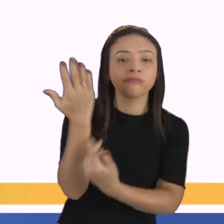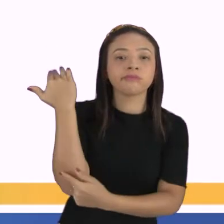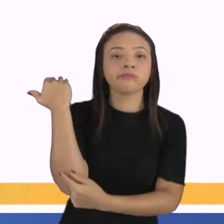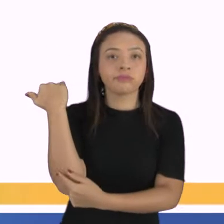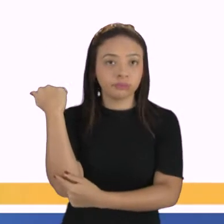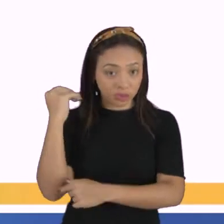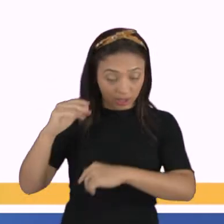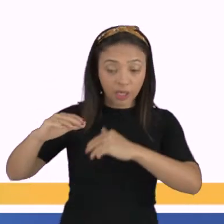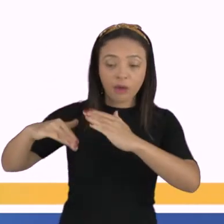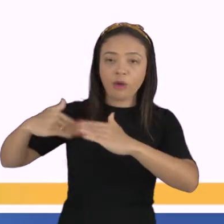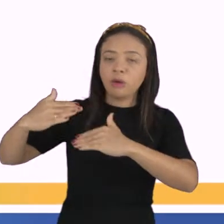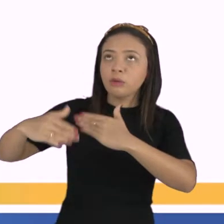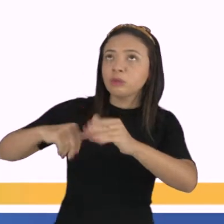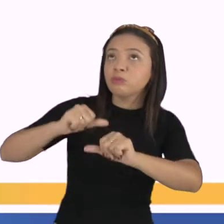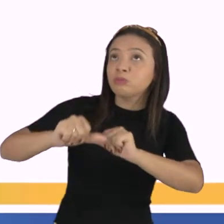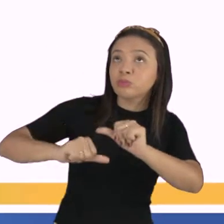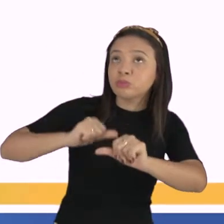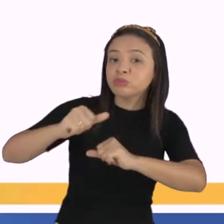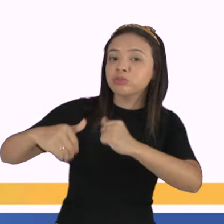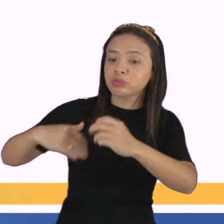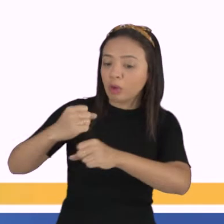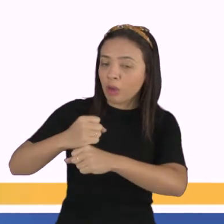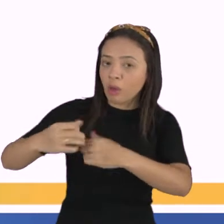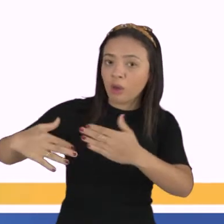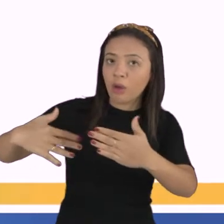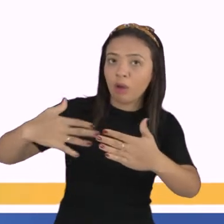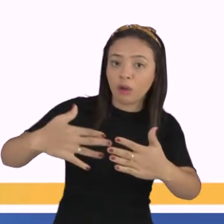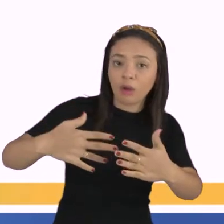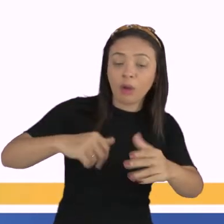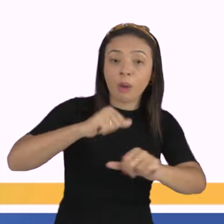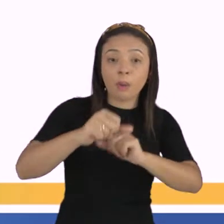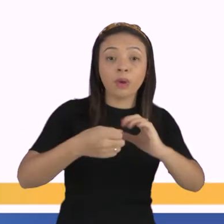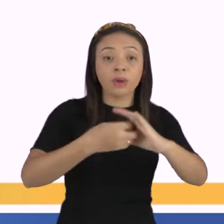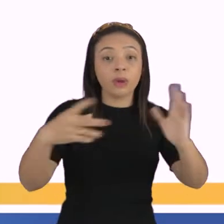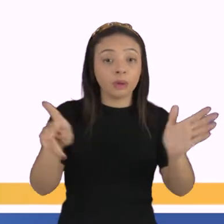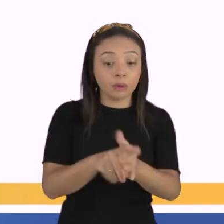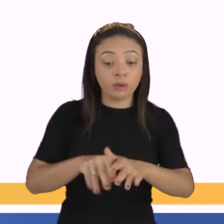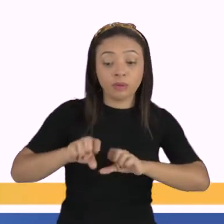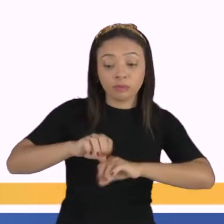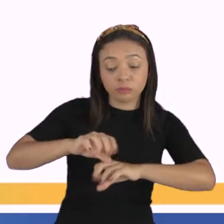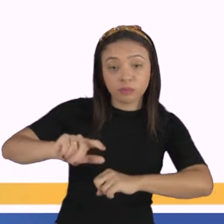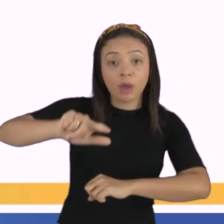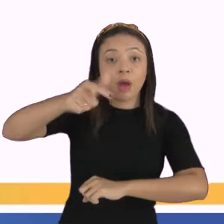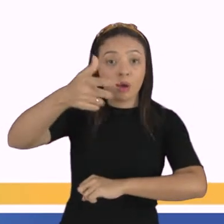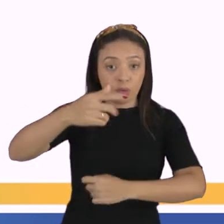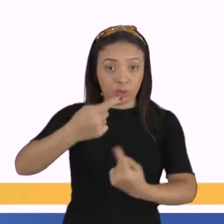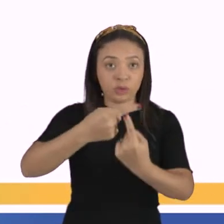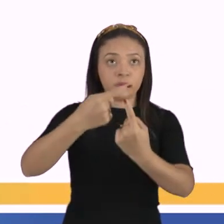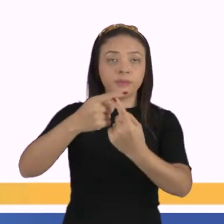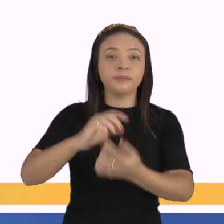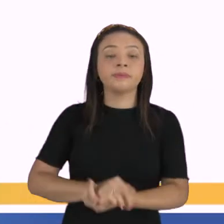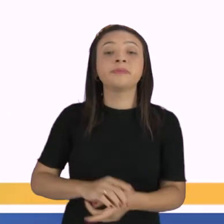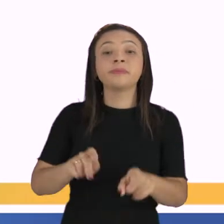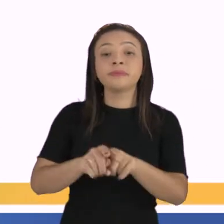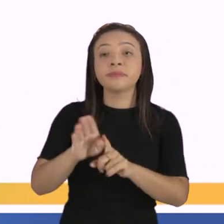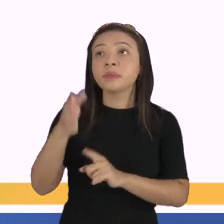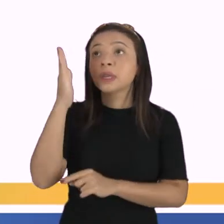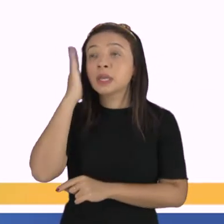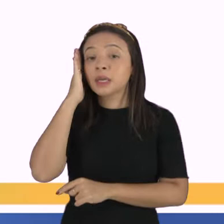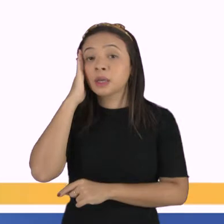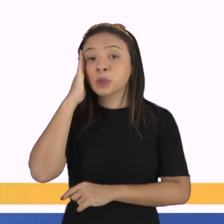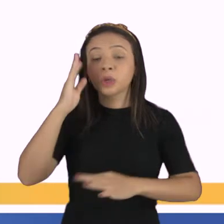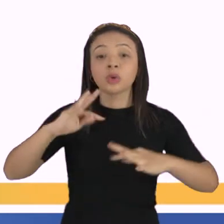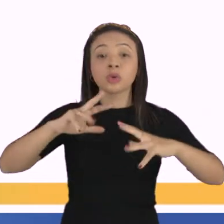ancestrais que se modificaram ao longo do tempo e transmitiram novas características aos seus descendentes. Sabemos que em todos os grupos